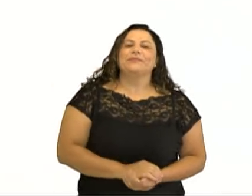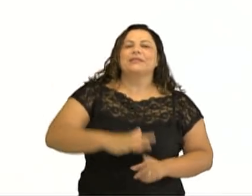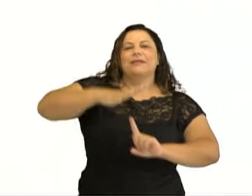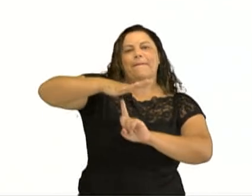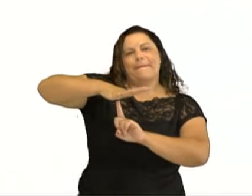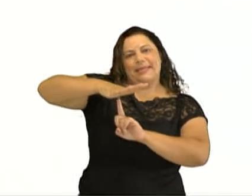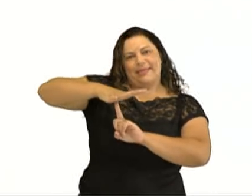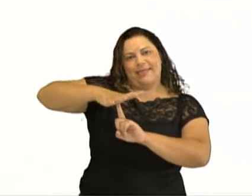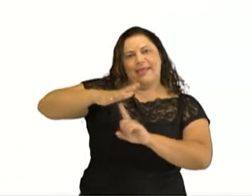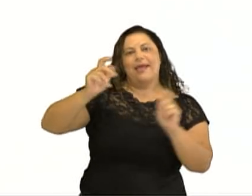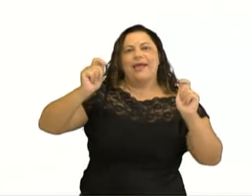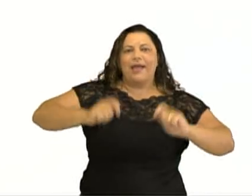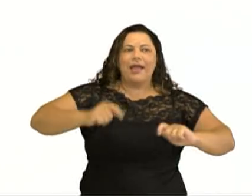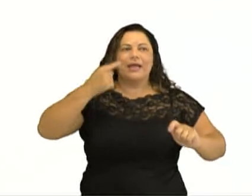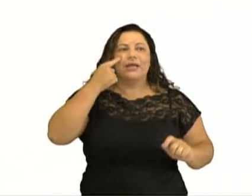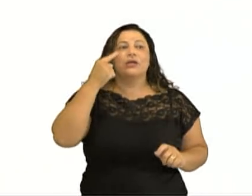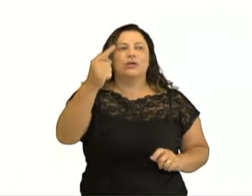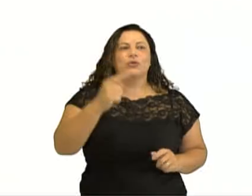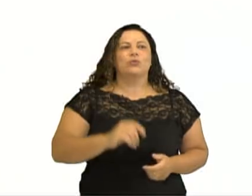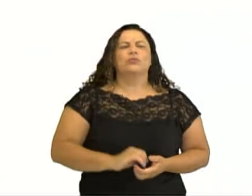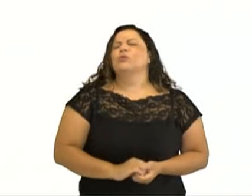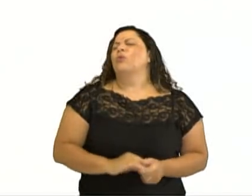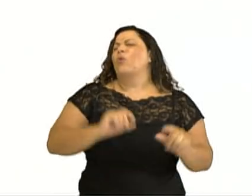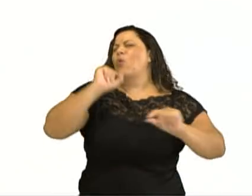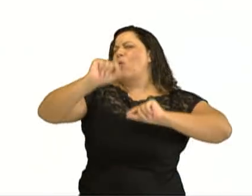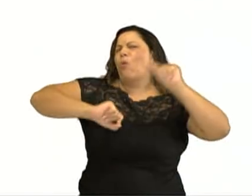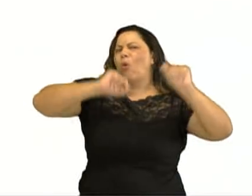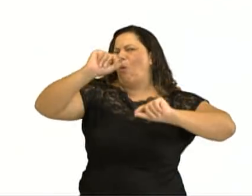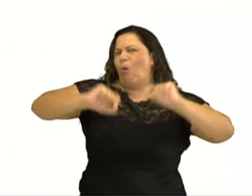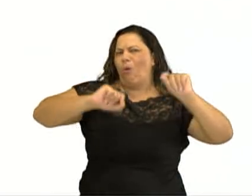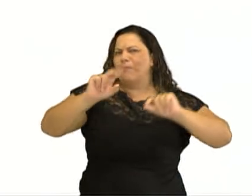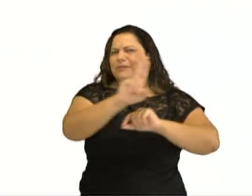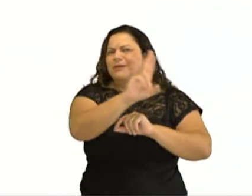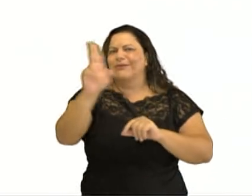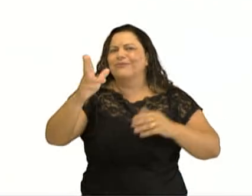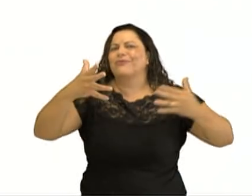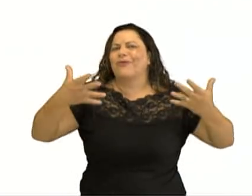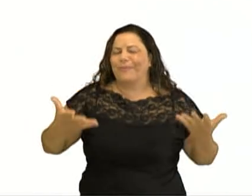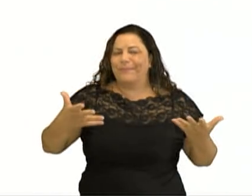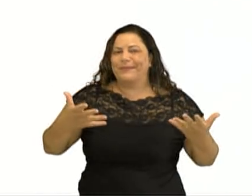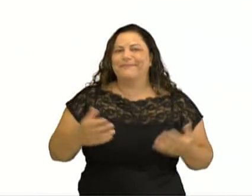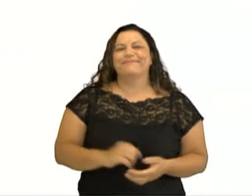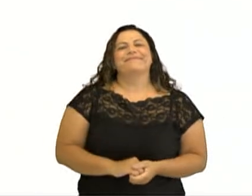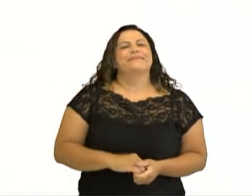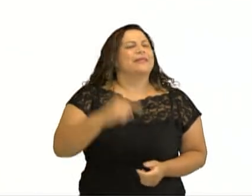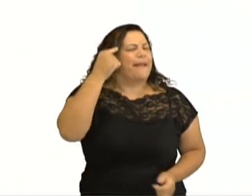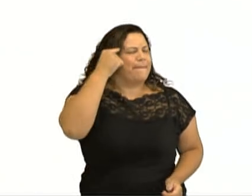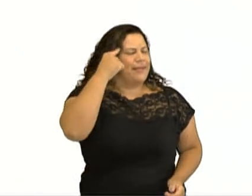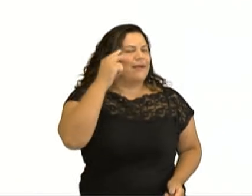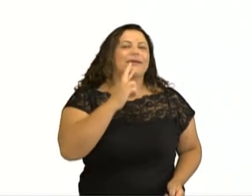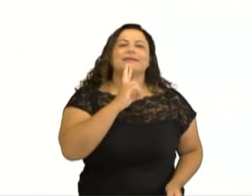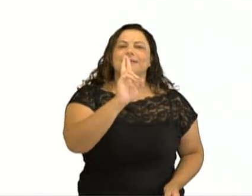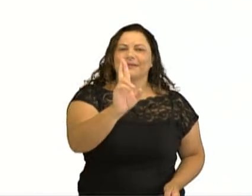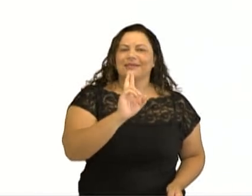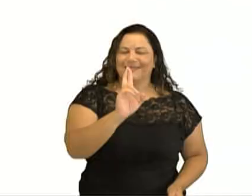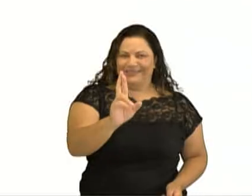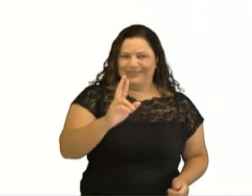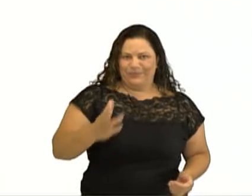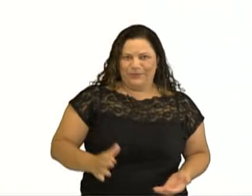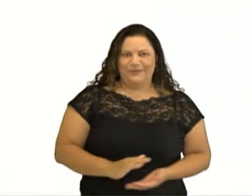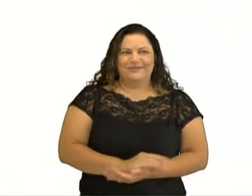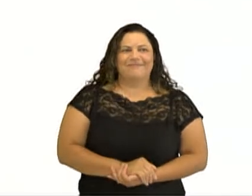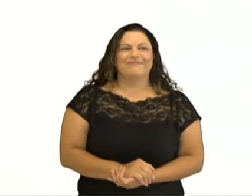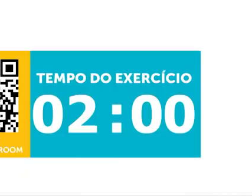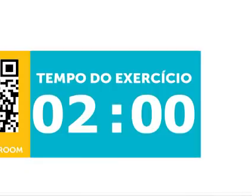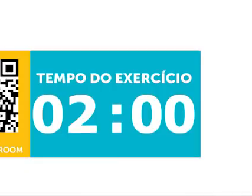acordo com tudo aquilo que a gente conversou, como será que a gente escreve Araucária angustifolia? Pensa aí, responde no seu caderno e a gente já volta.